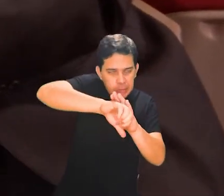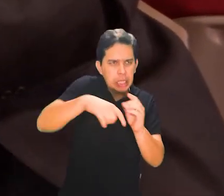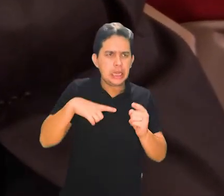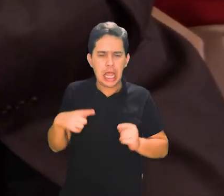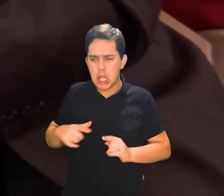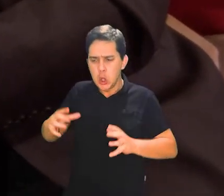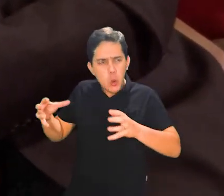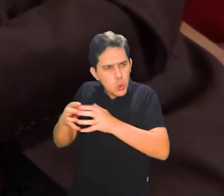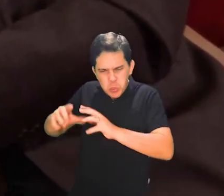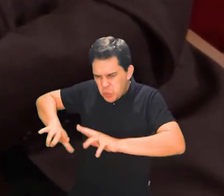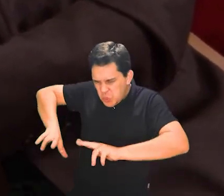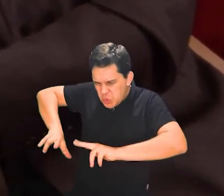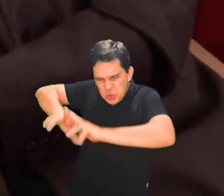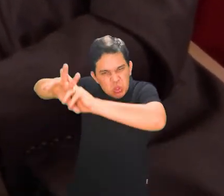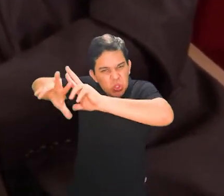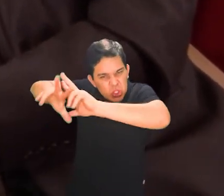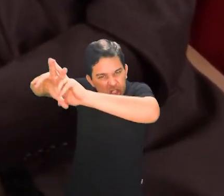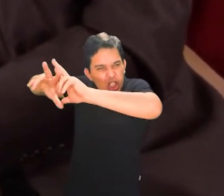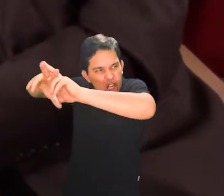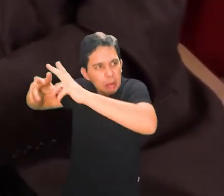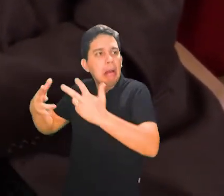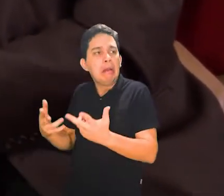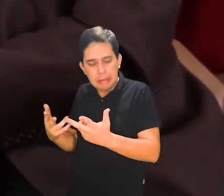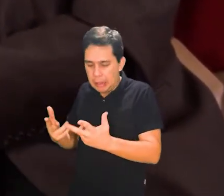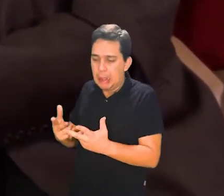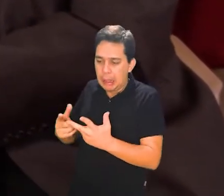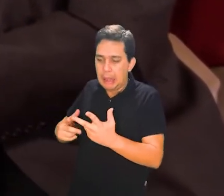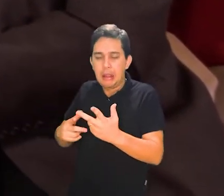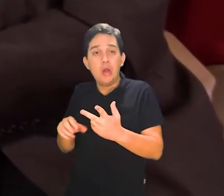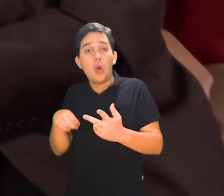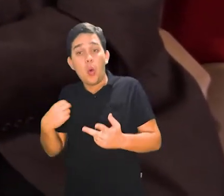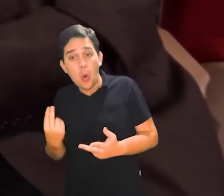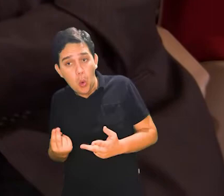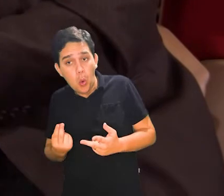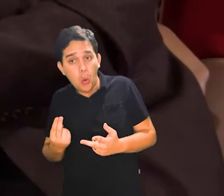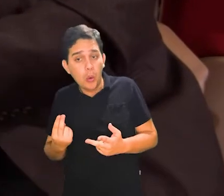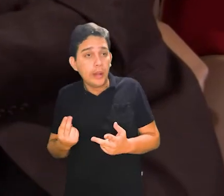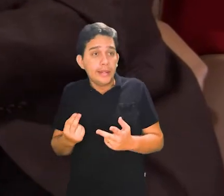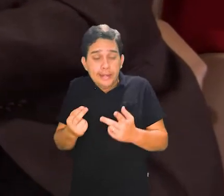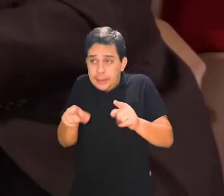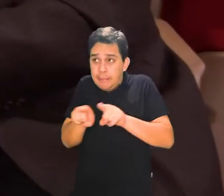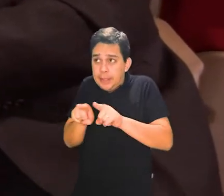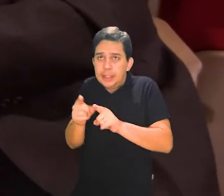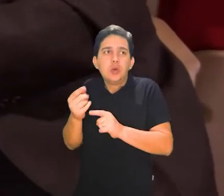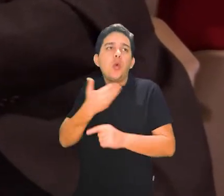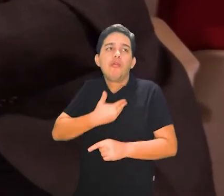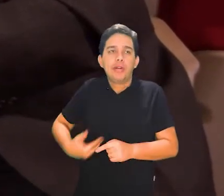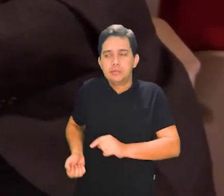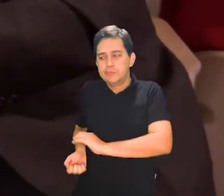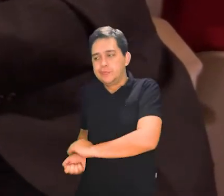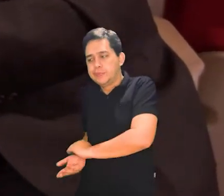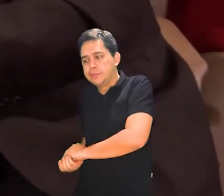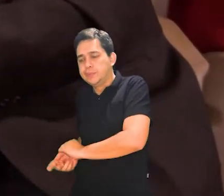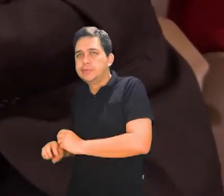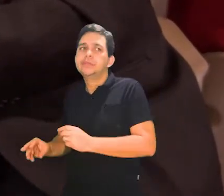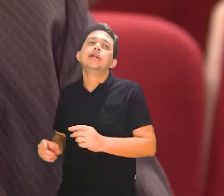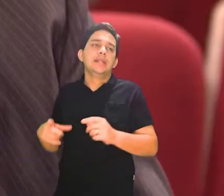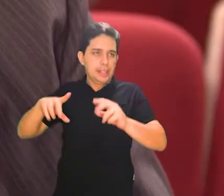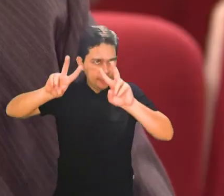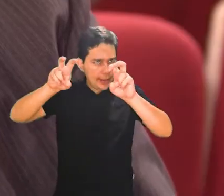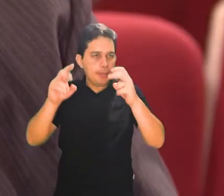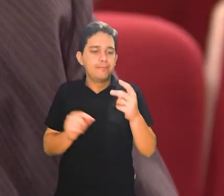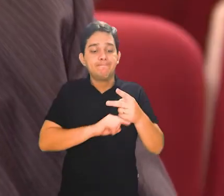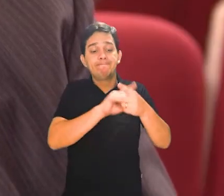temos a improbidade administrativa, desvio de verbas públicas. Na questão do meio ambiente, a questão de